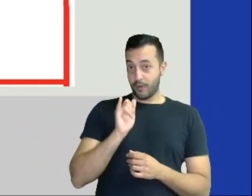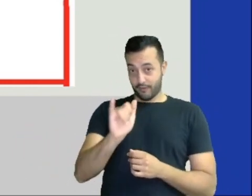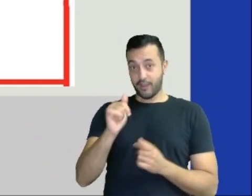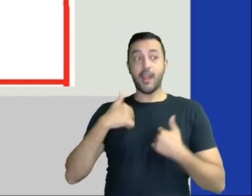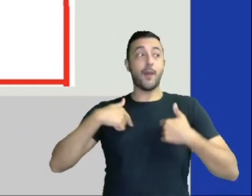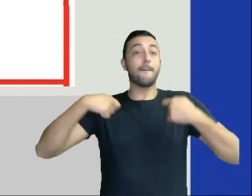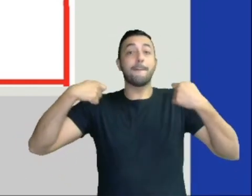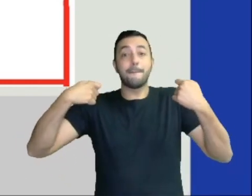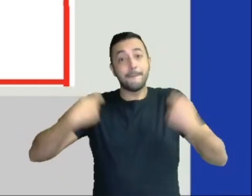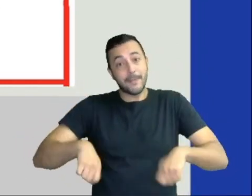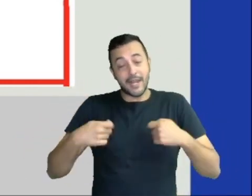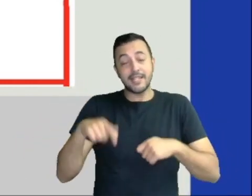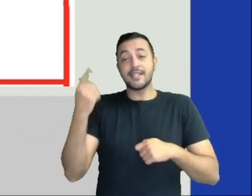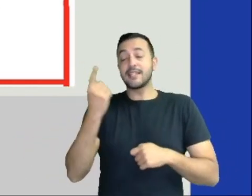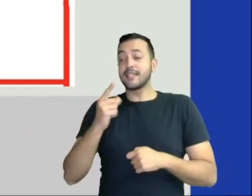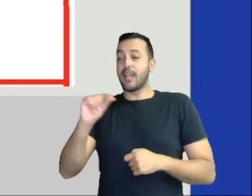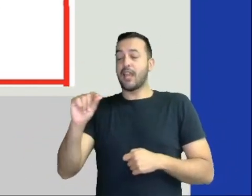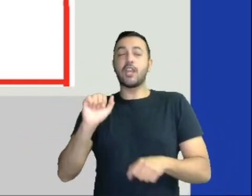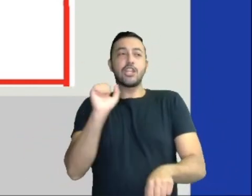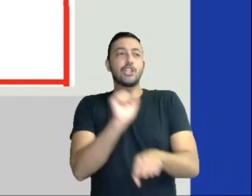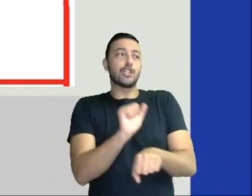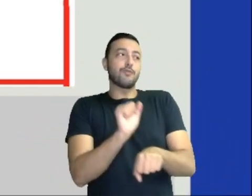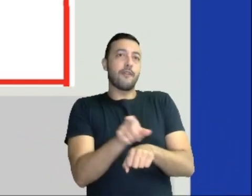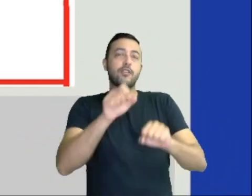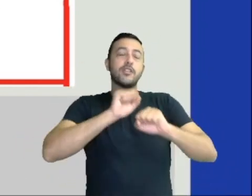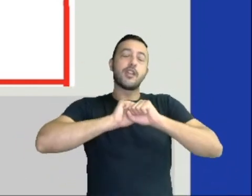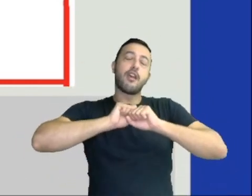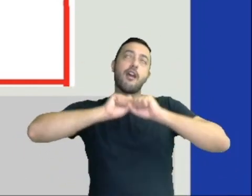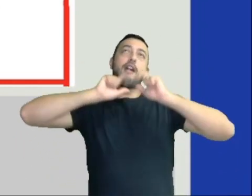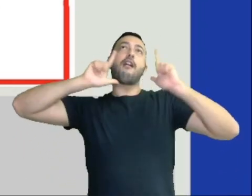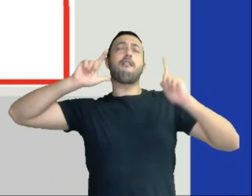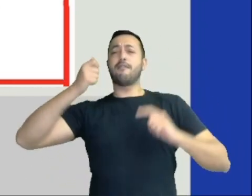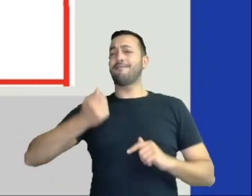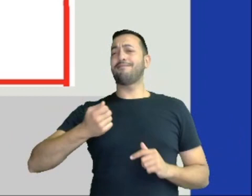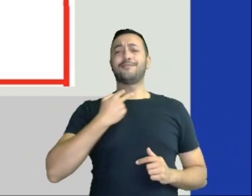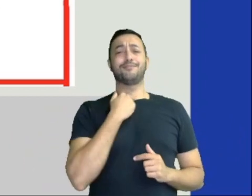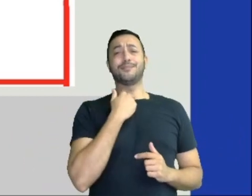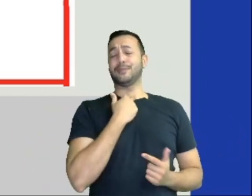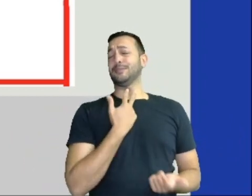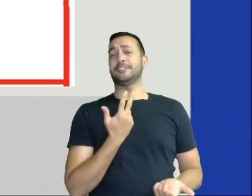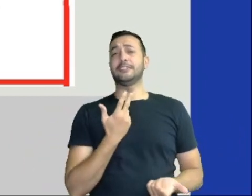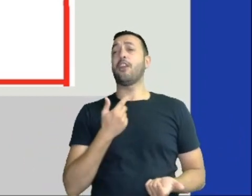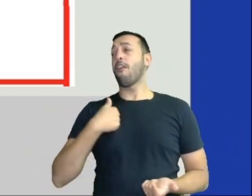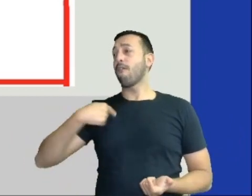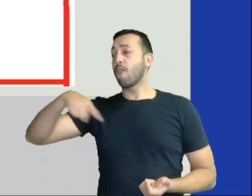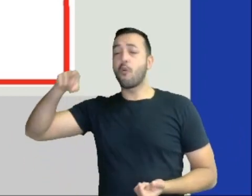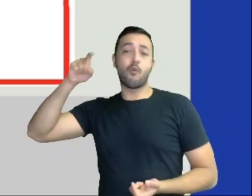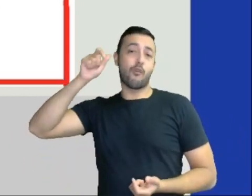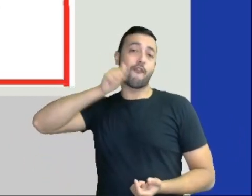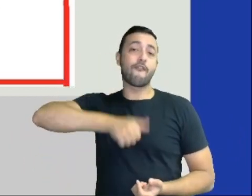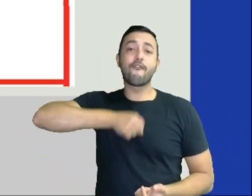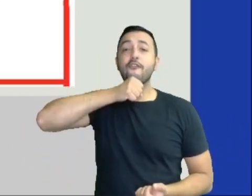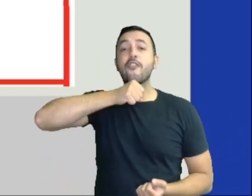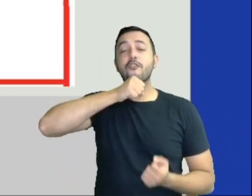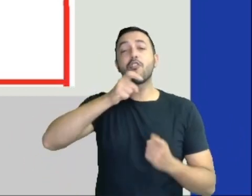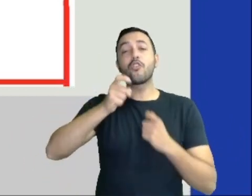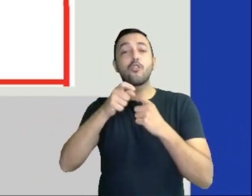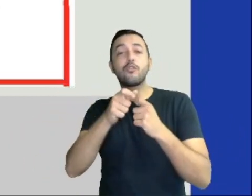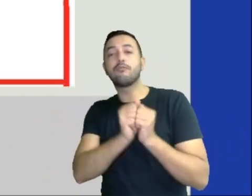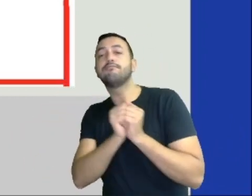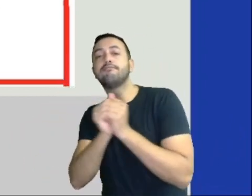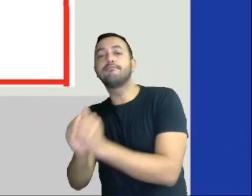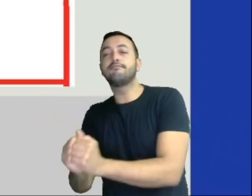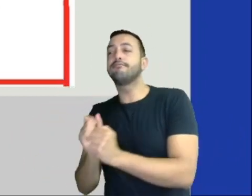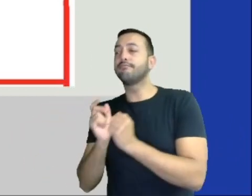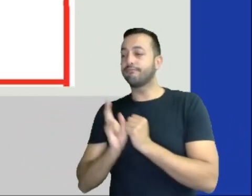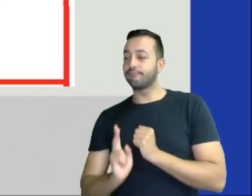sair e não pude esperar que acordar eu fui levar sua avó médico e tome